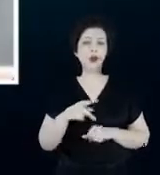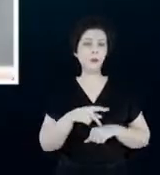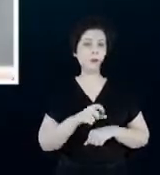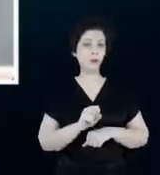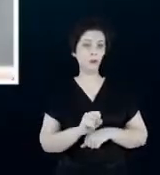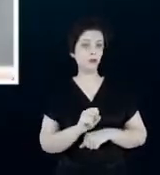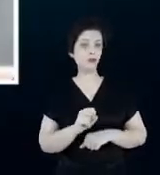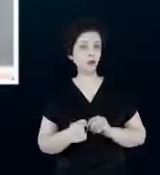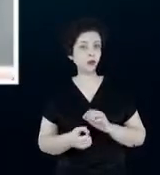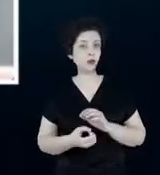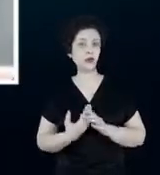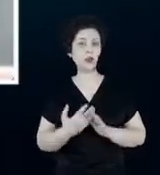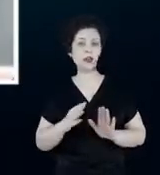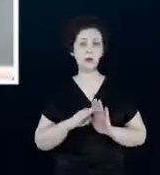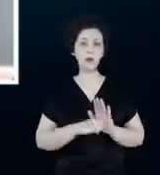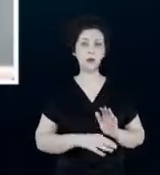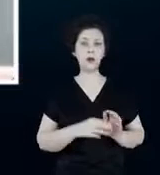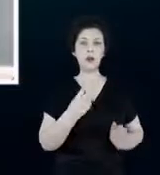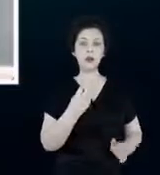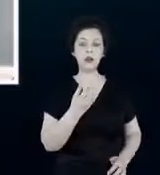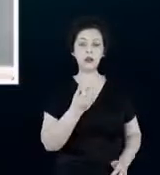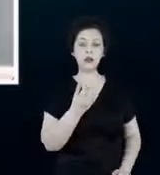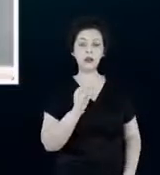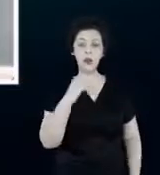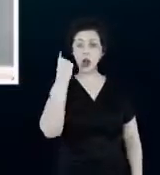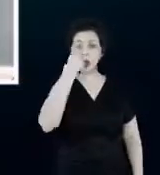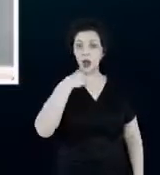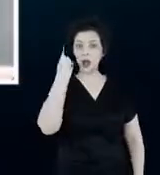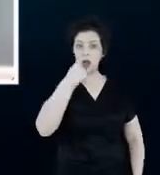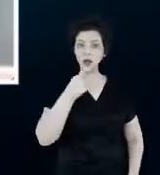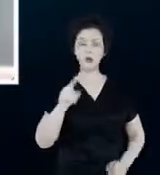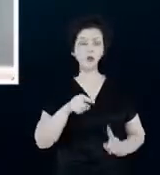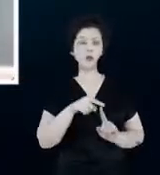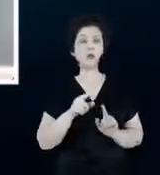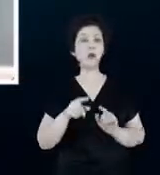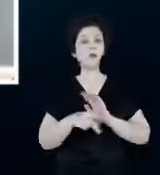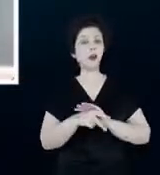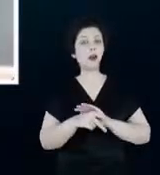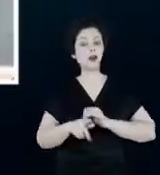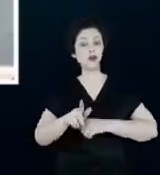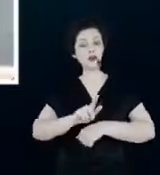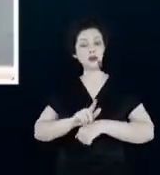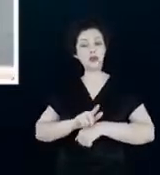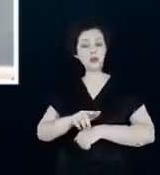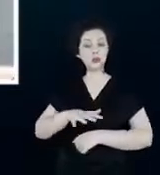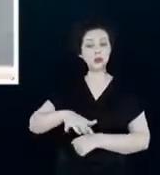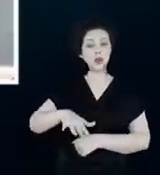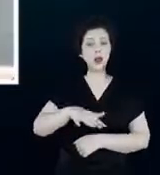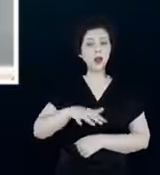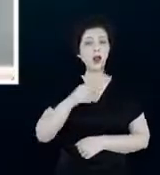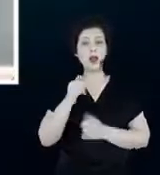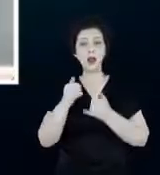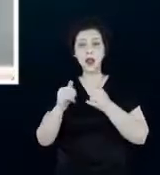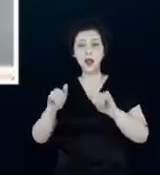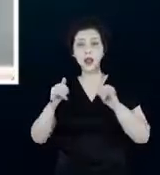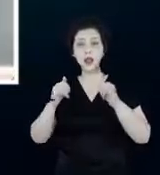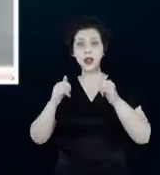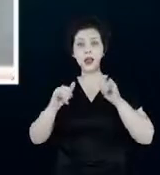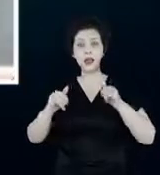pós-graduação, né, um programa aí de 360 horas, justamente para os gestores do setor elétrico e